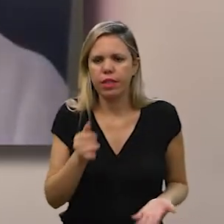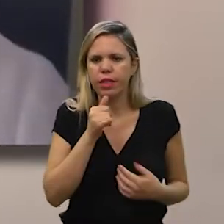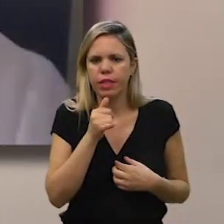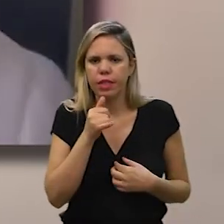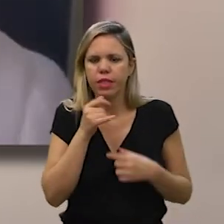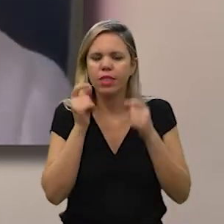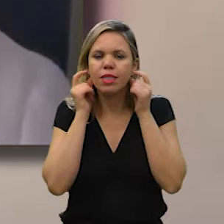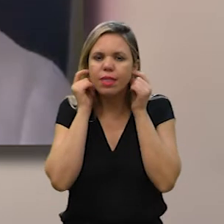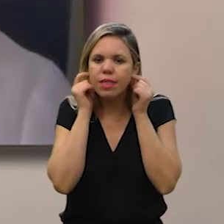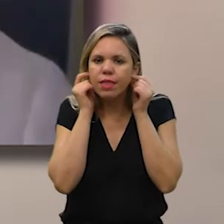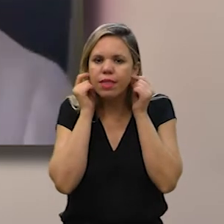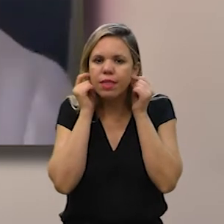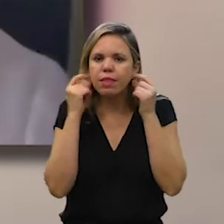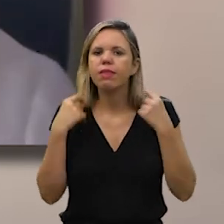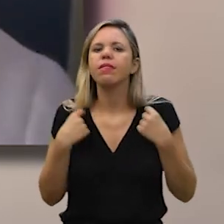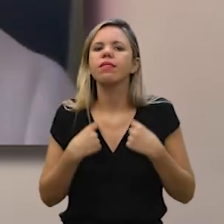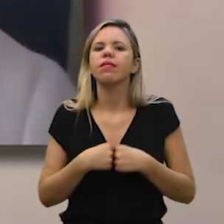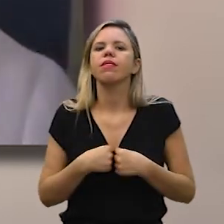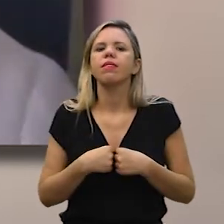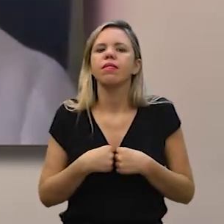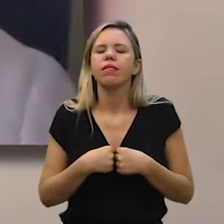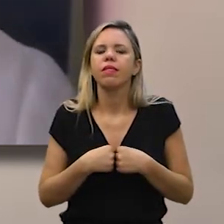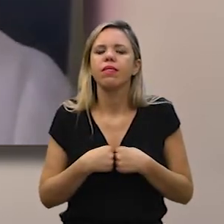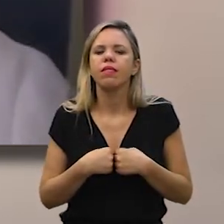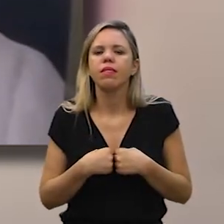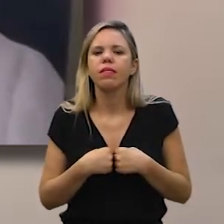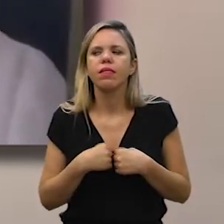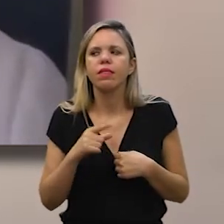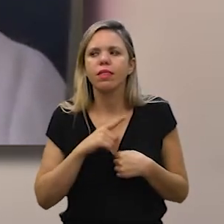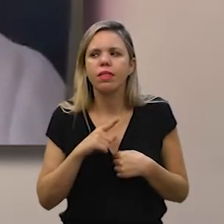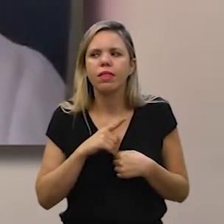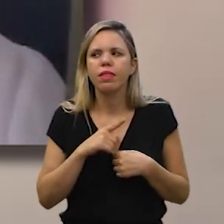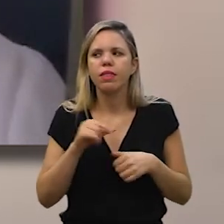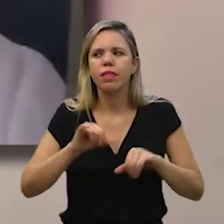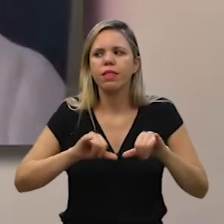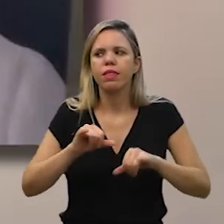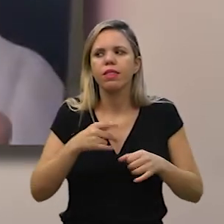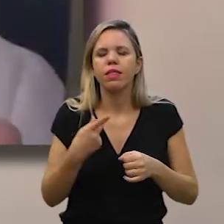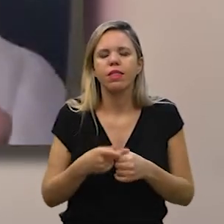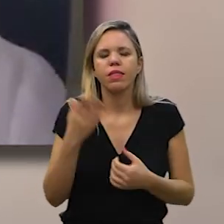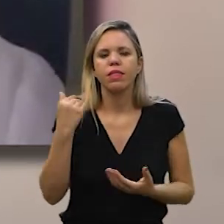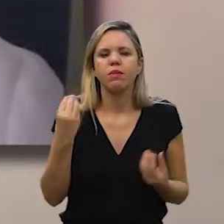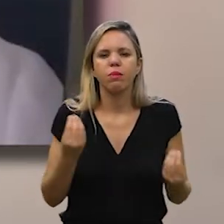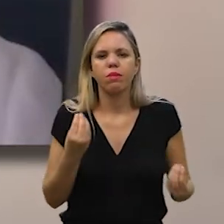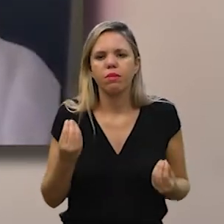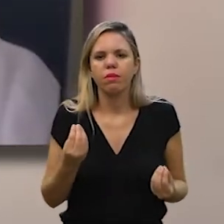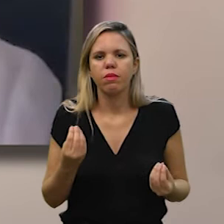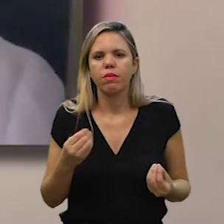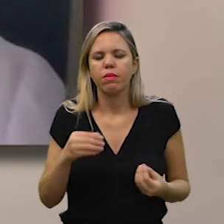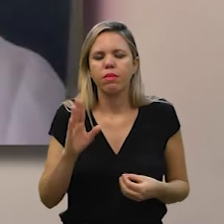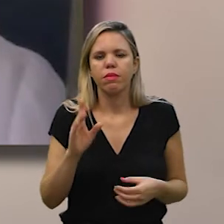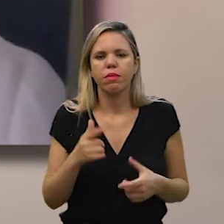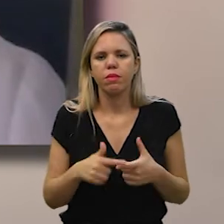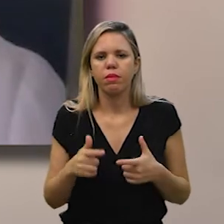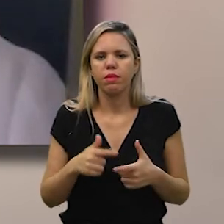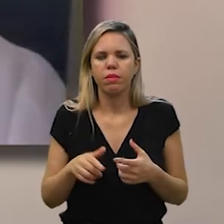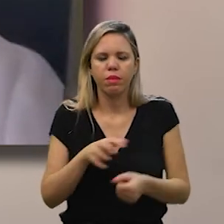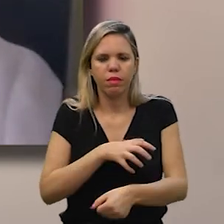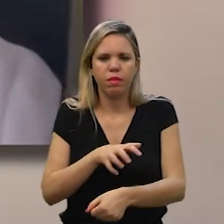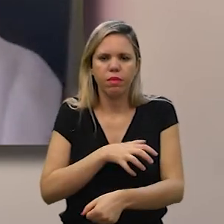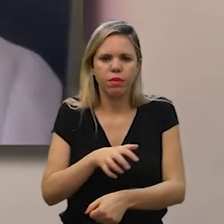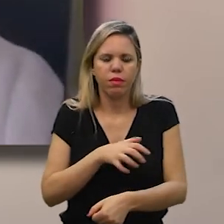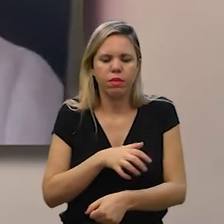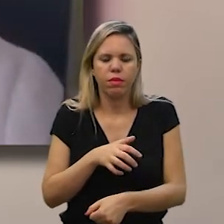por exemplo, aquele brinquinho, aquela corrente, aquele colar tem níquel. Então, ela tem como saber isso, que é o que mais causa